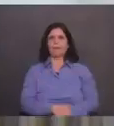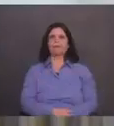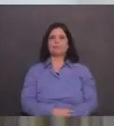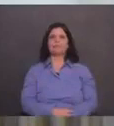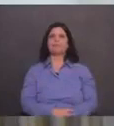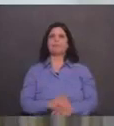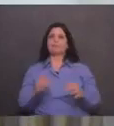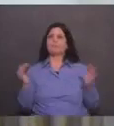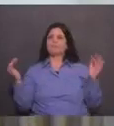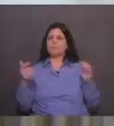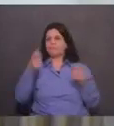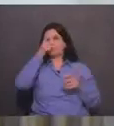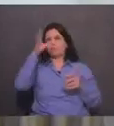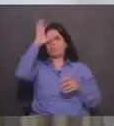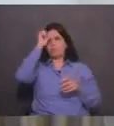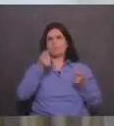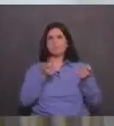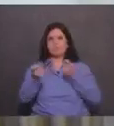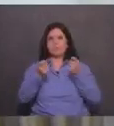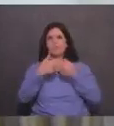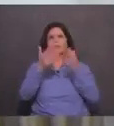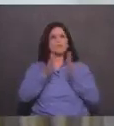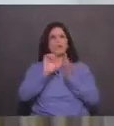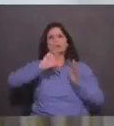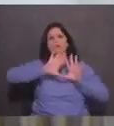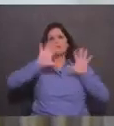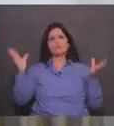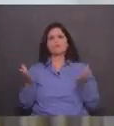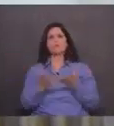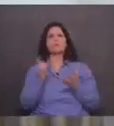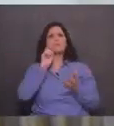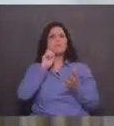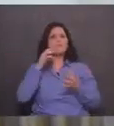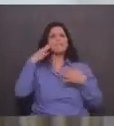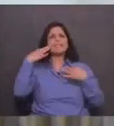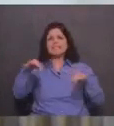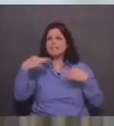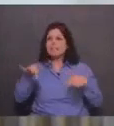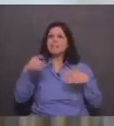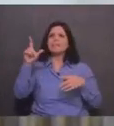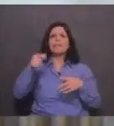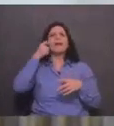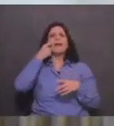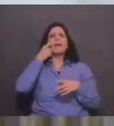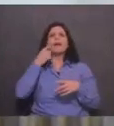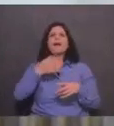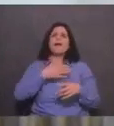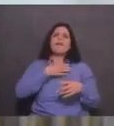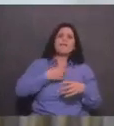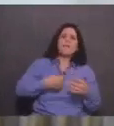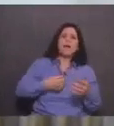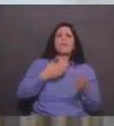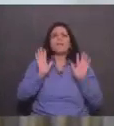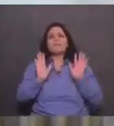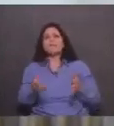Per i governanti e per i potenti di tutta la terra, perché difendano gli umili e sazino coloro che sono affamati di